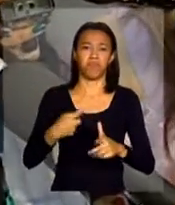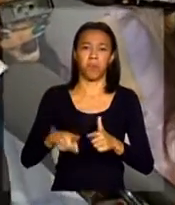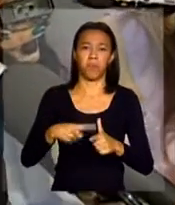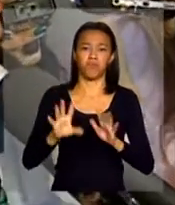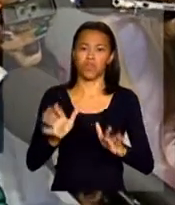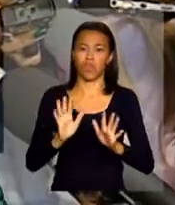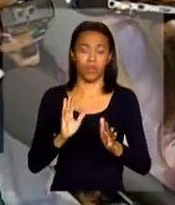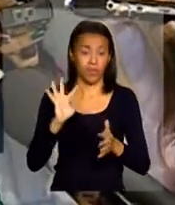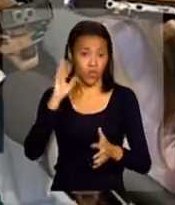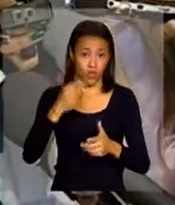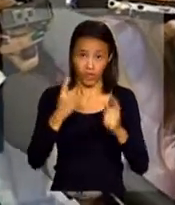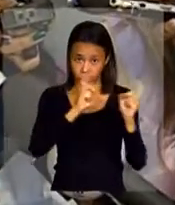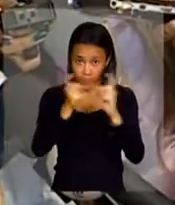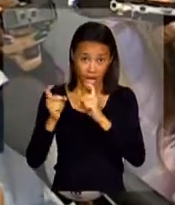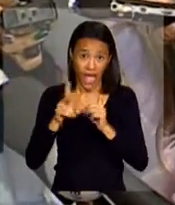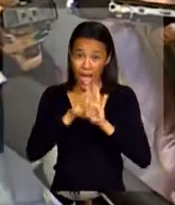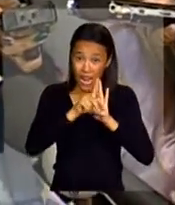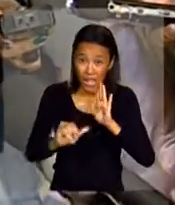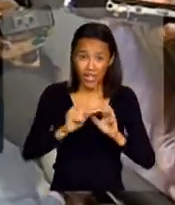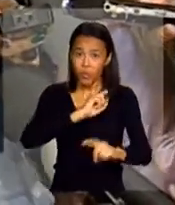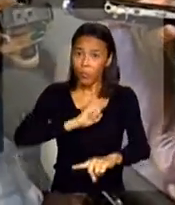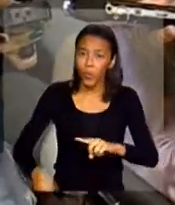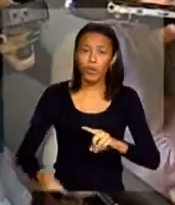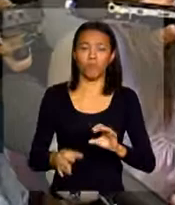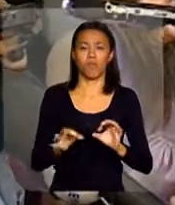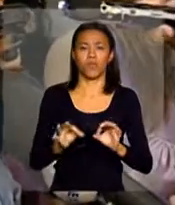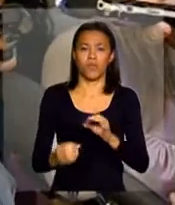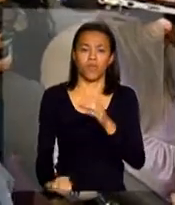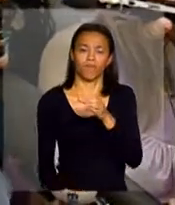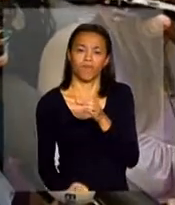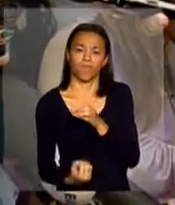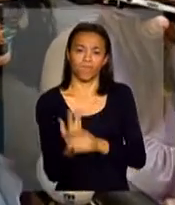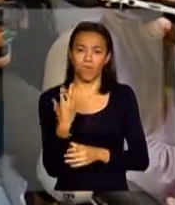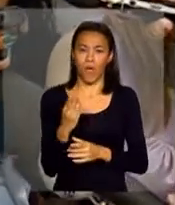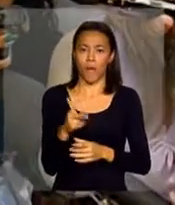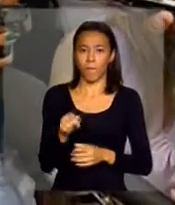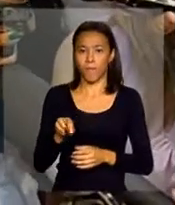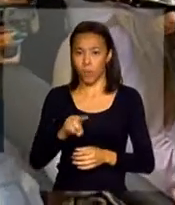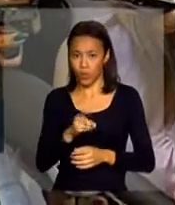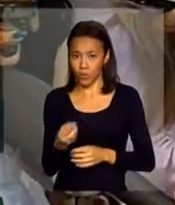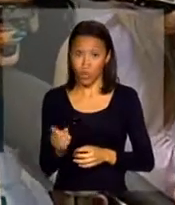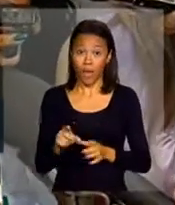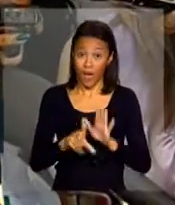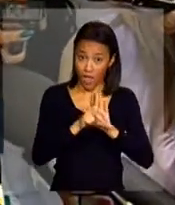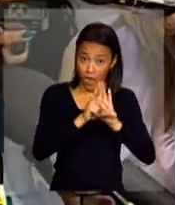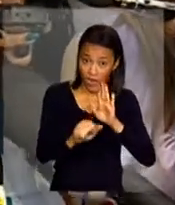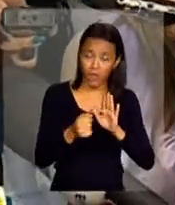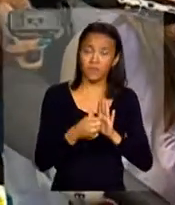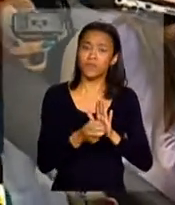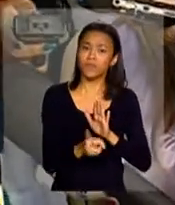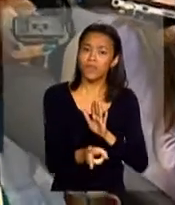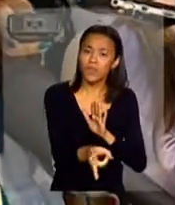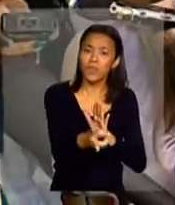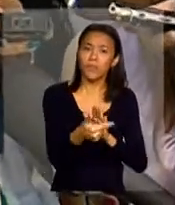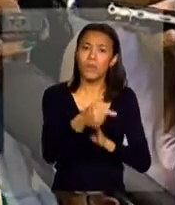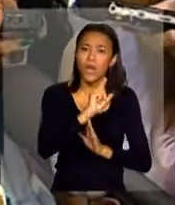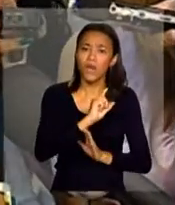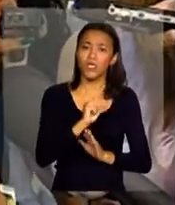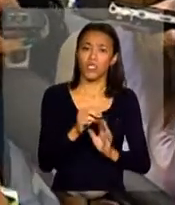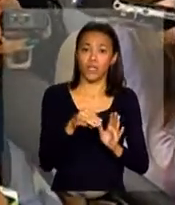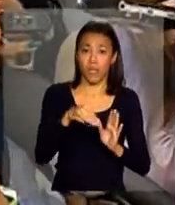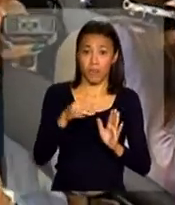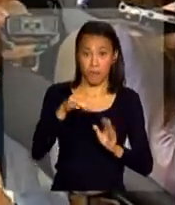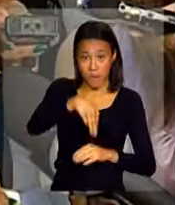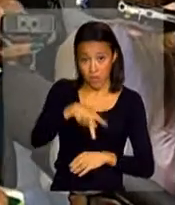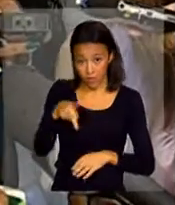que inviabilize a produção que existe. A lei, primeiro, a lei sancionada, ela trata das disposições permanentes antes da medida